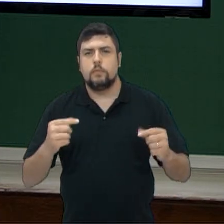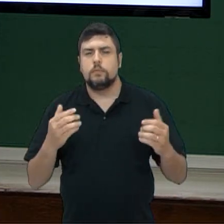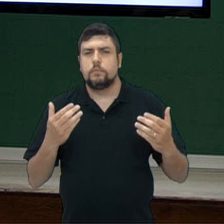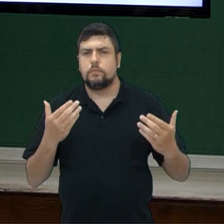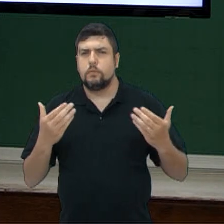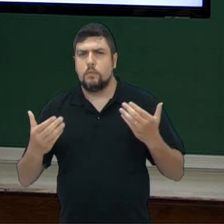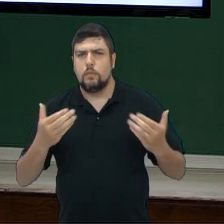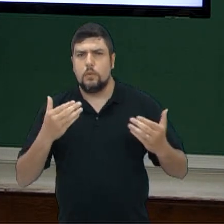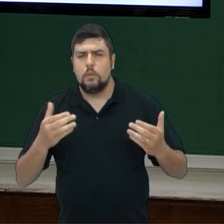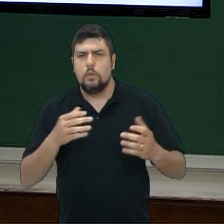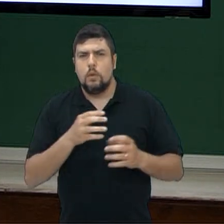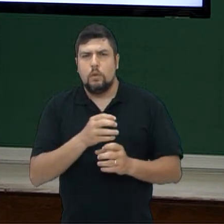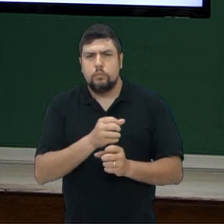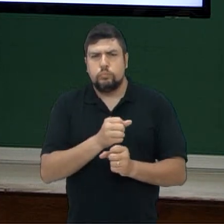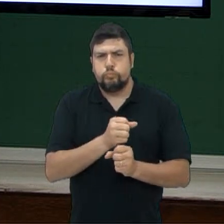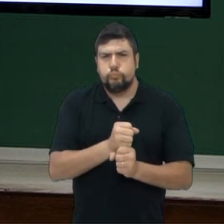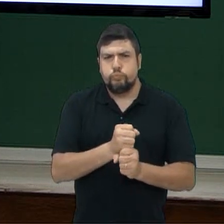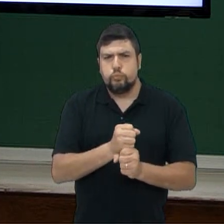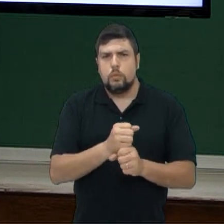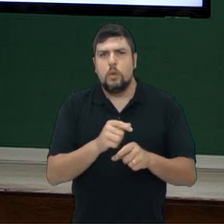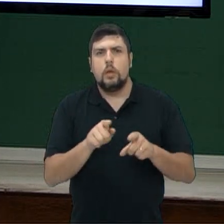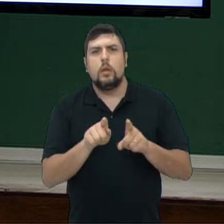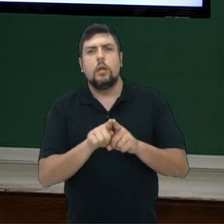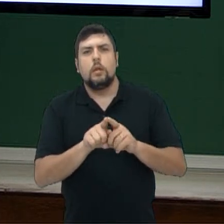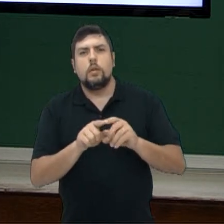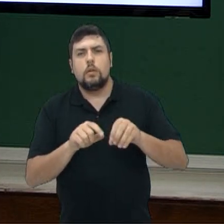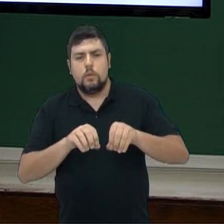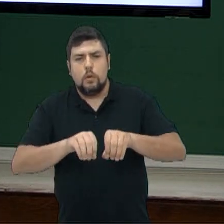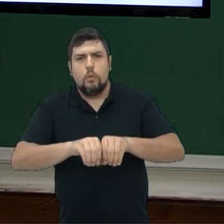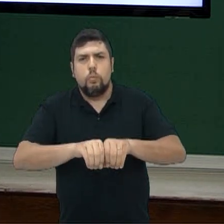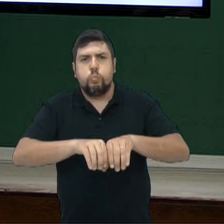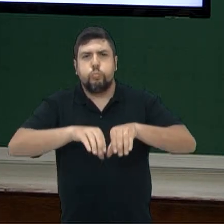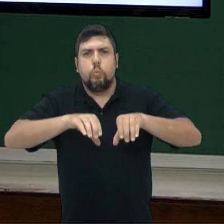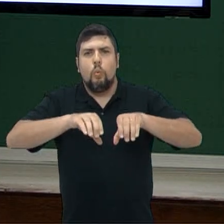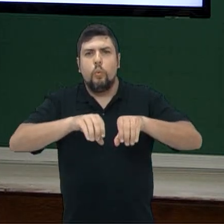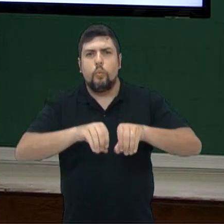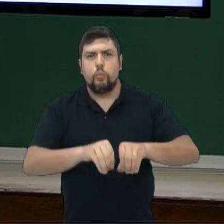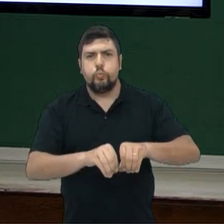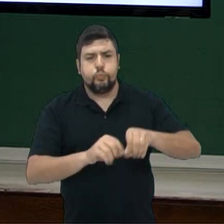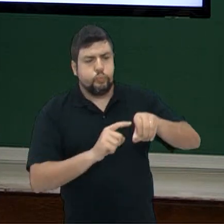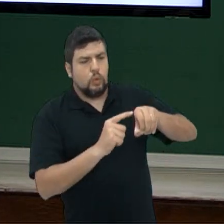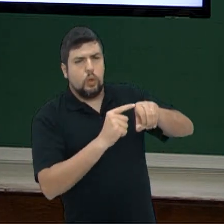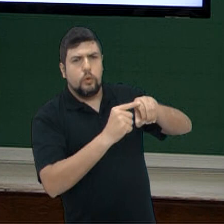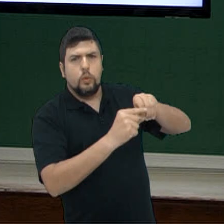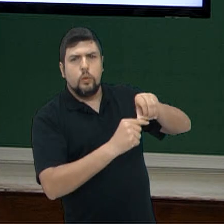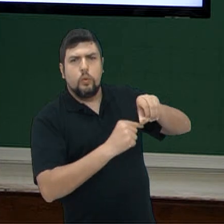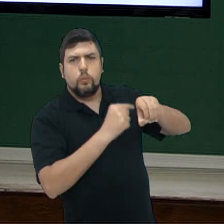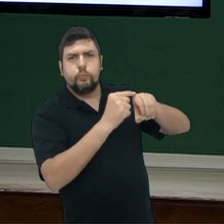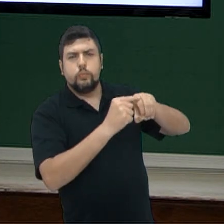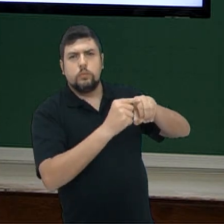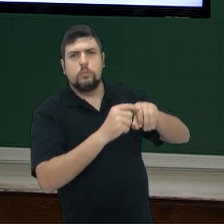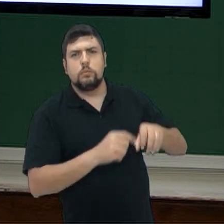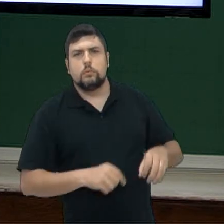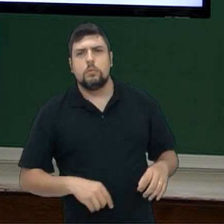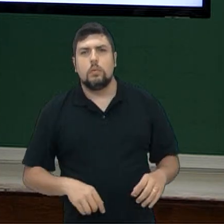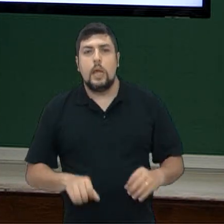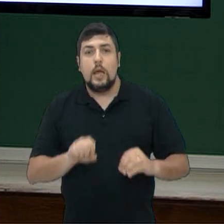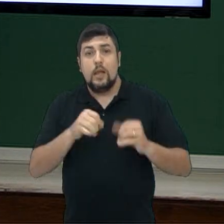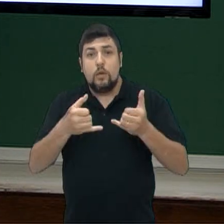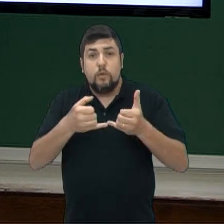resistência à área de seção transversal, ou seja, a espessura do fio. Quanto maior for essa